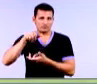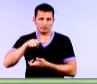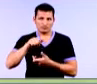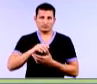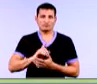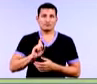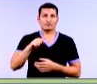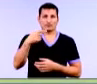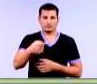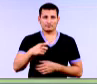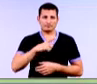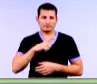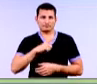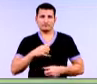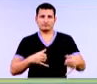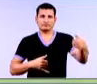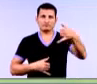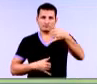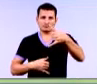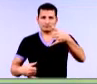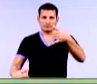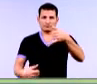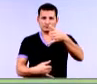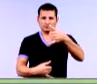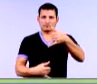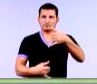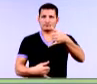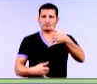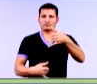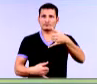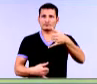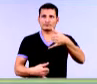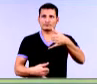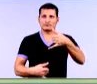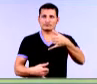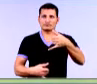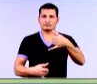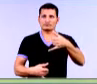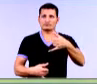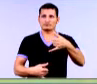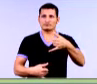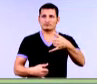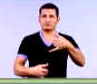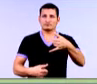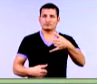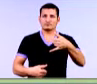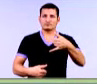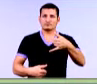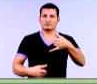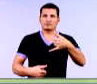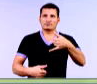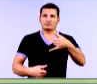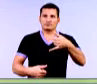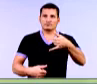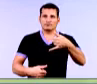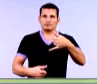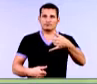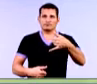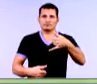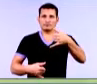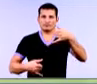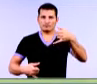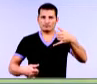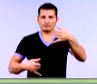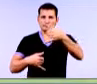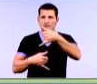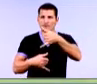os nossos delimitadores que chamam a função main do Java, que é a função que é chamado primeiro,